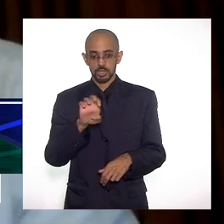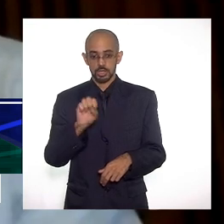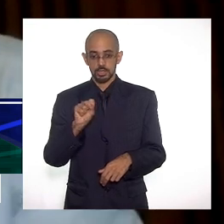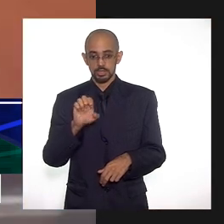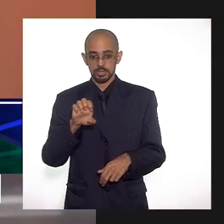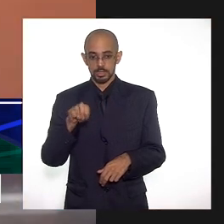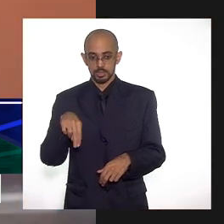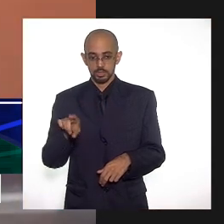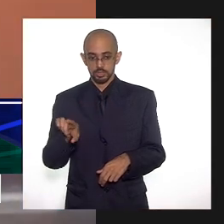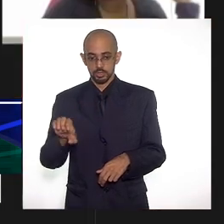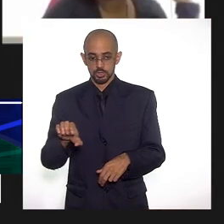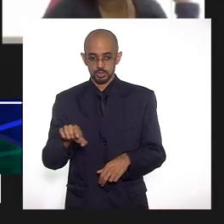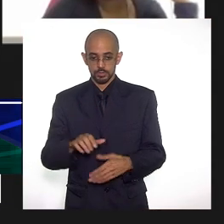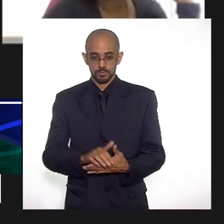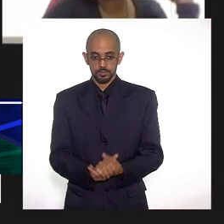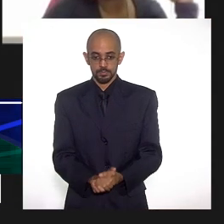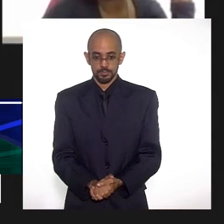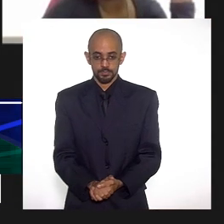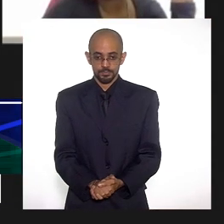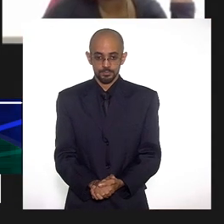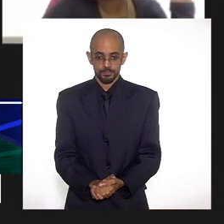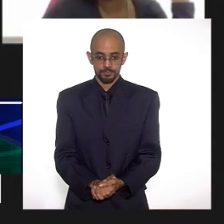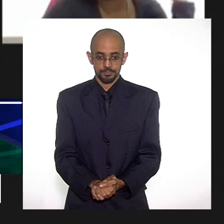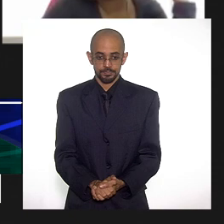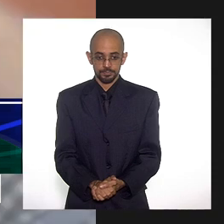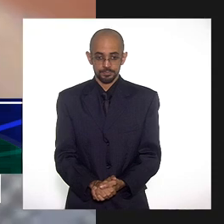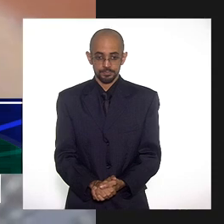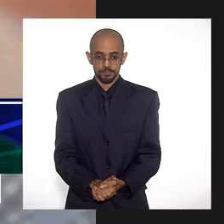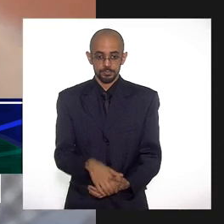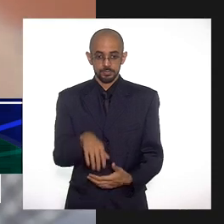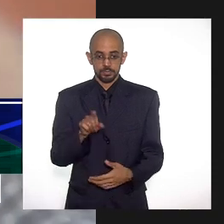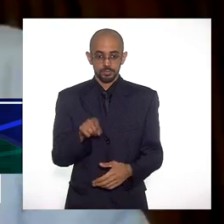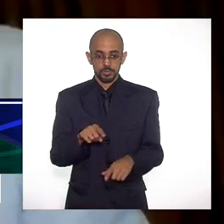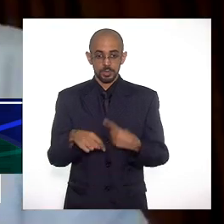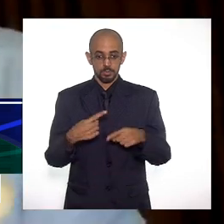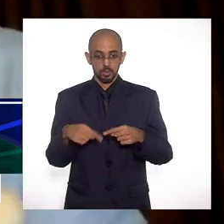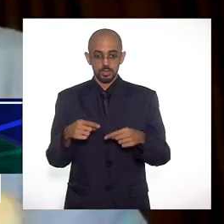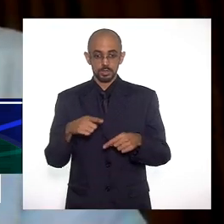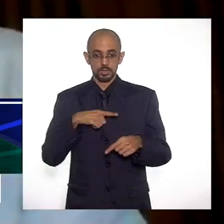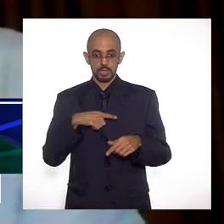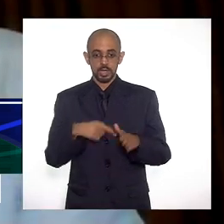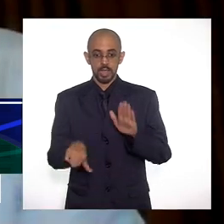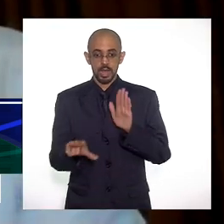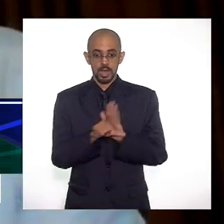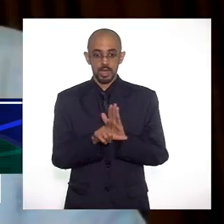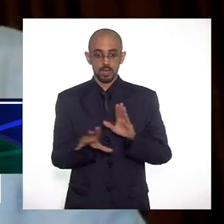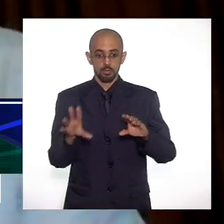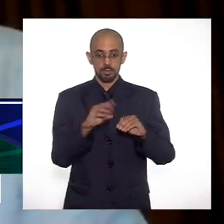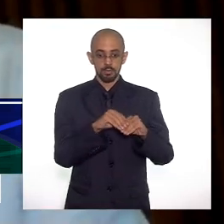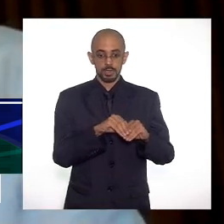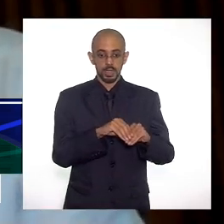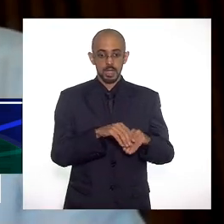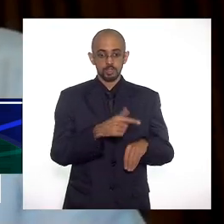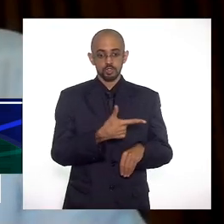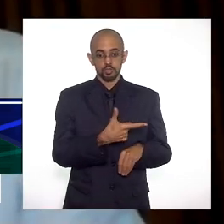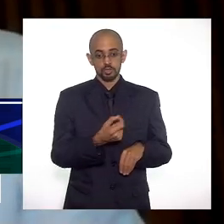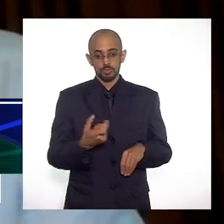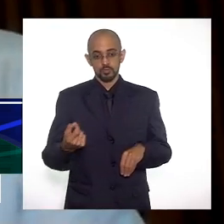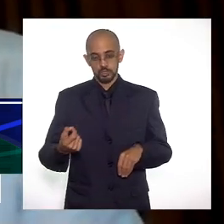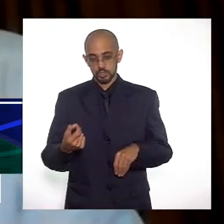Pois não. Ok. É isso. Depois disso veio a lei complementar. Depois disso veio a lei complementar de